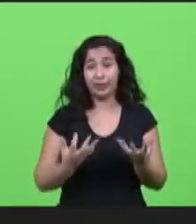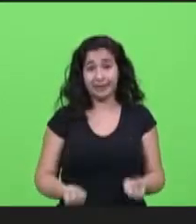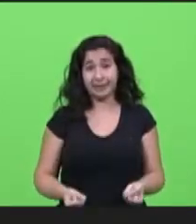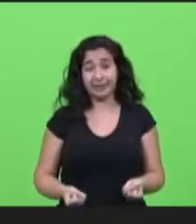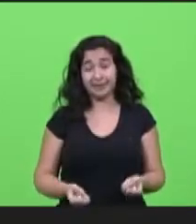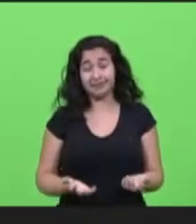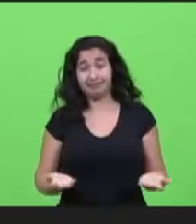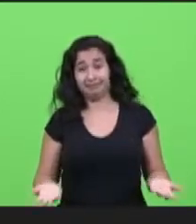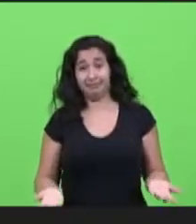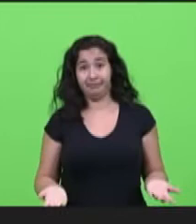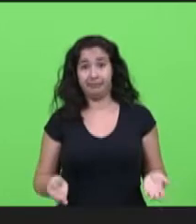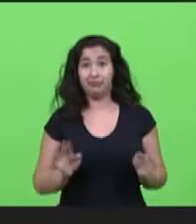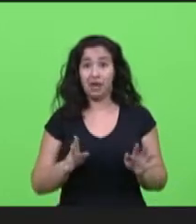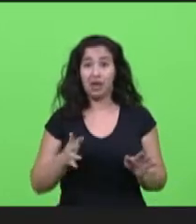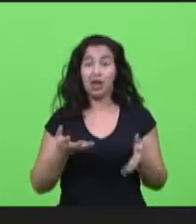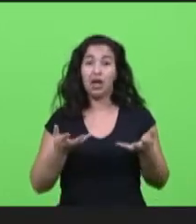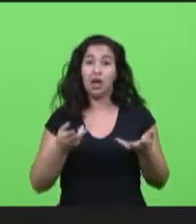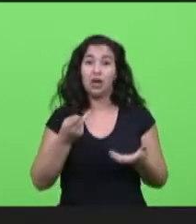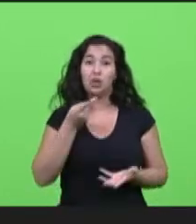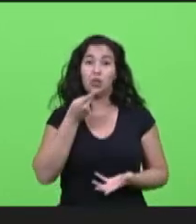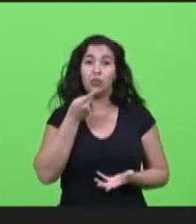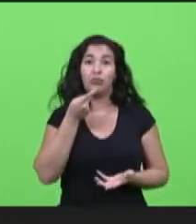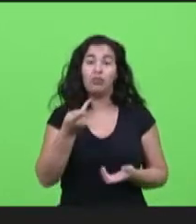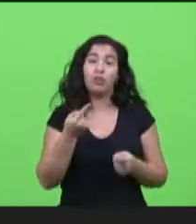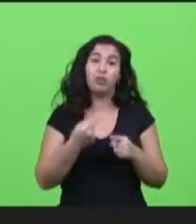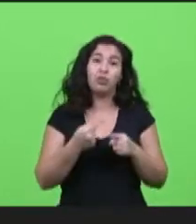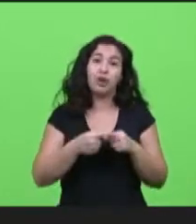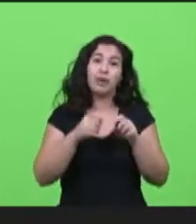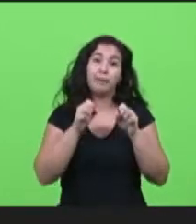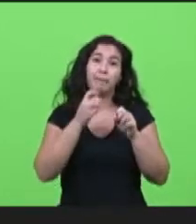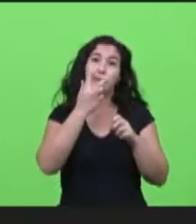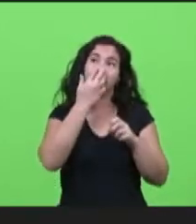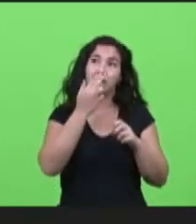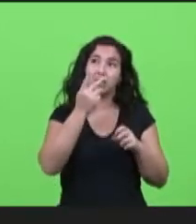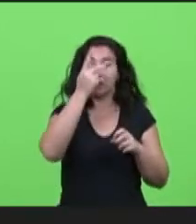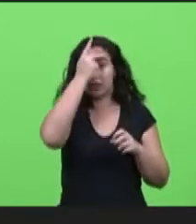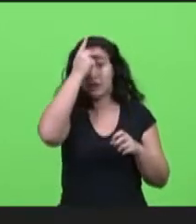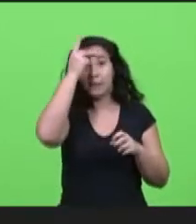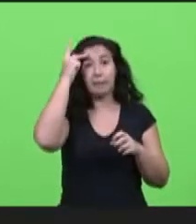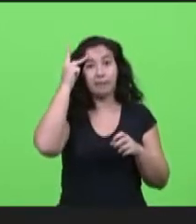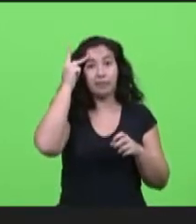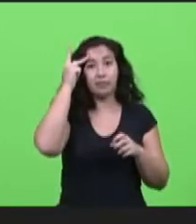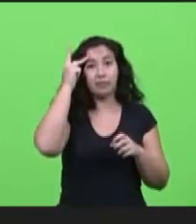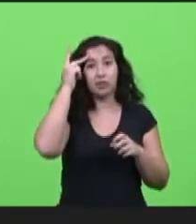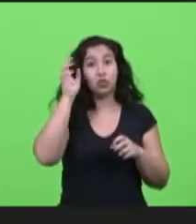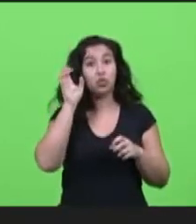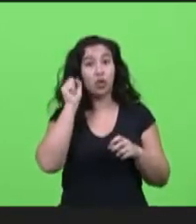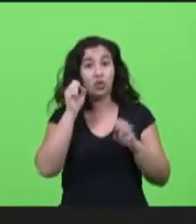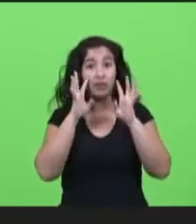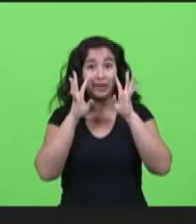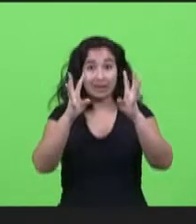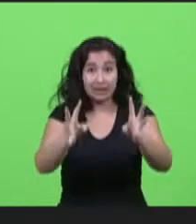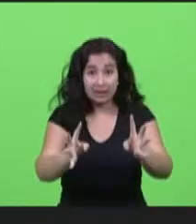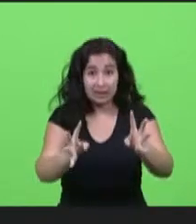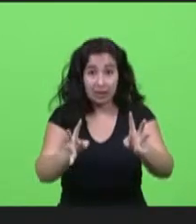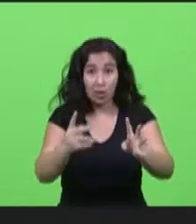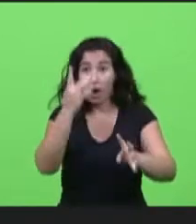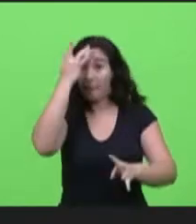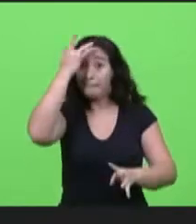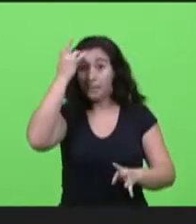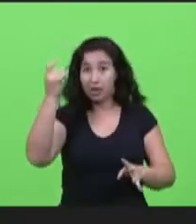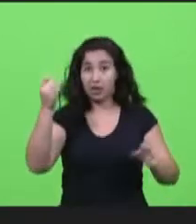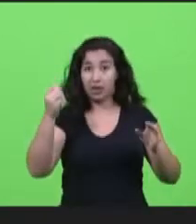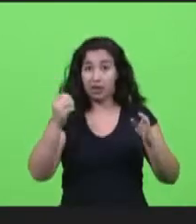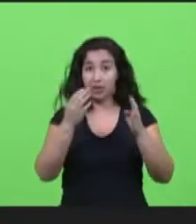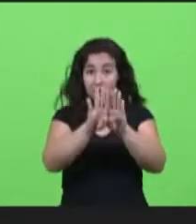eu quero apenas mencionar, porque quem está nos ouvindo pode achar que amanhã já pode abrir a academia. Não é isso, né?